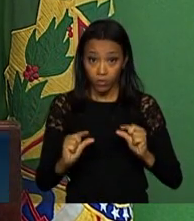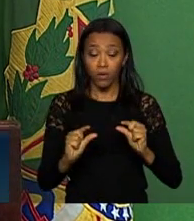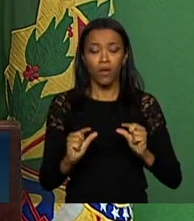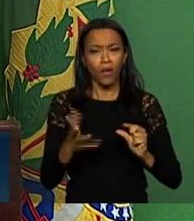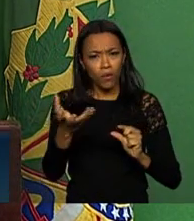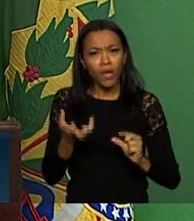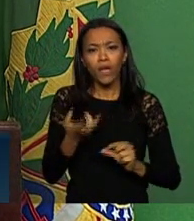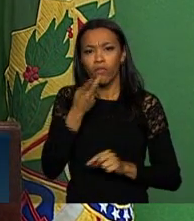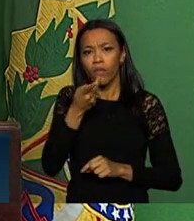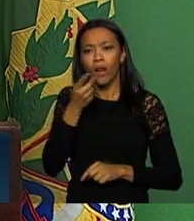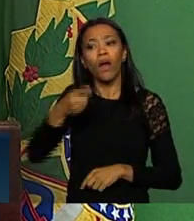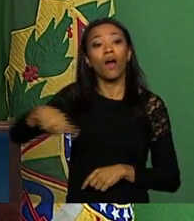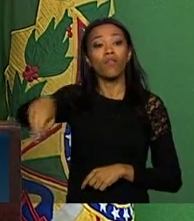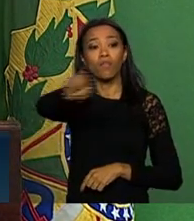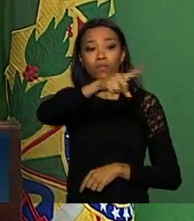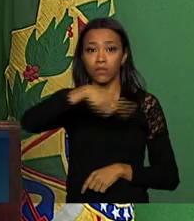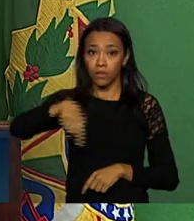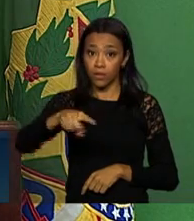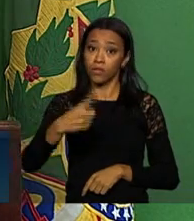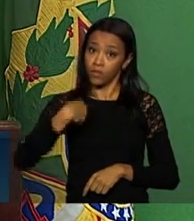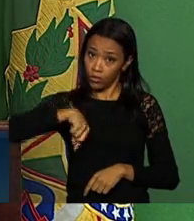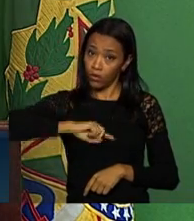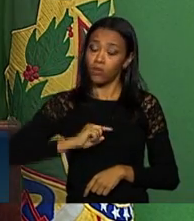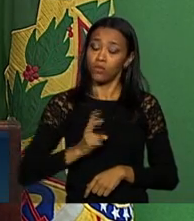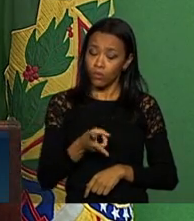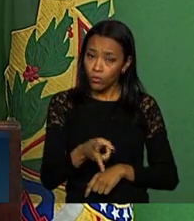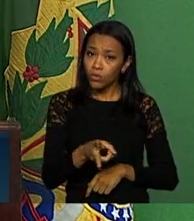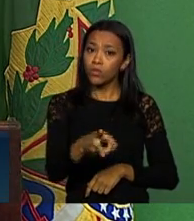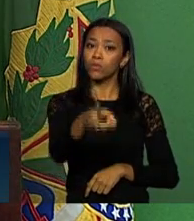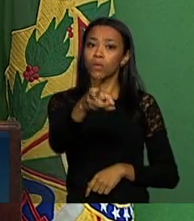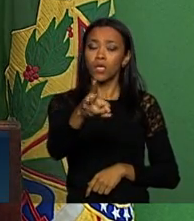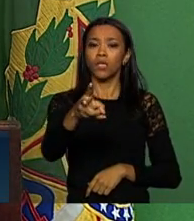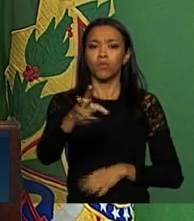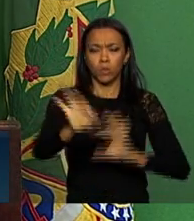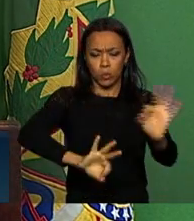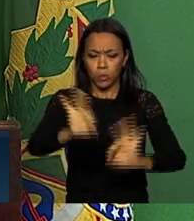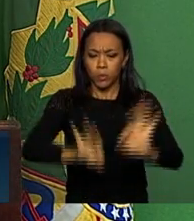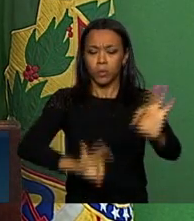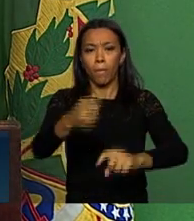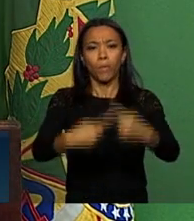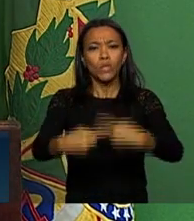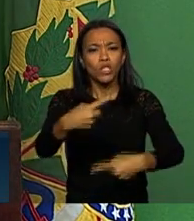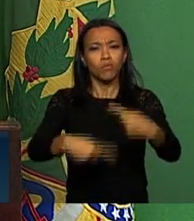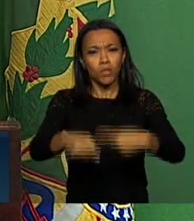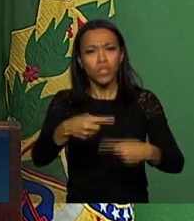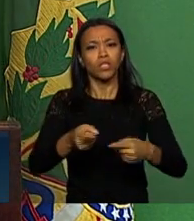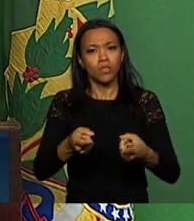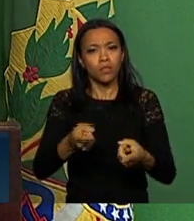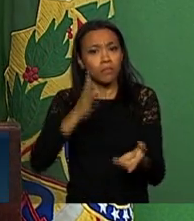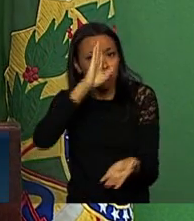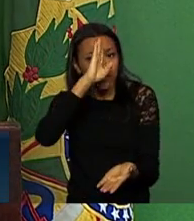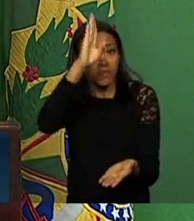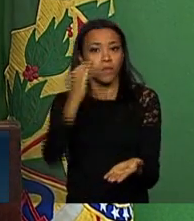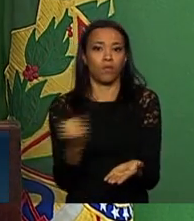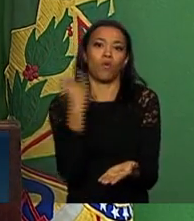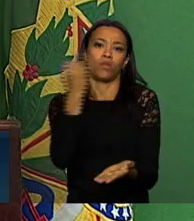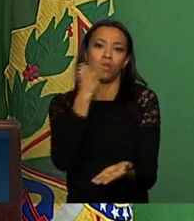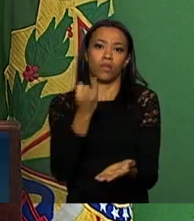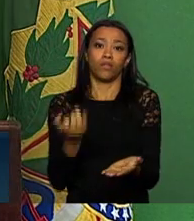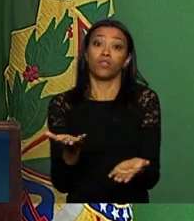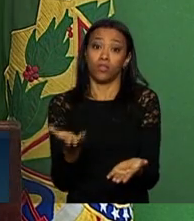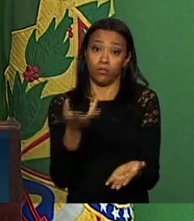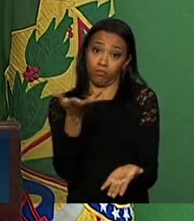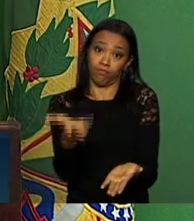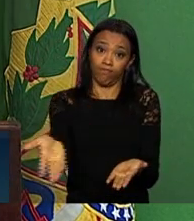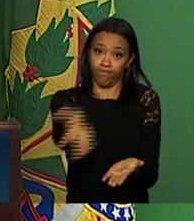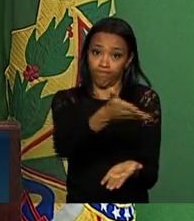dizer a todos que nós continuamos implementando políticas fundamentais para a nossa população e aí eu quero dar